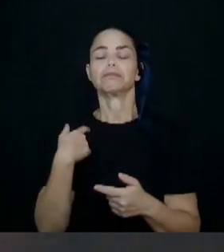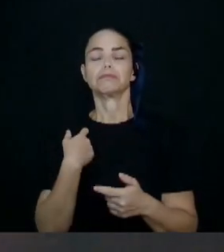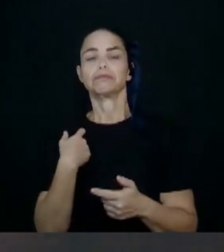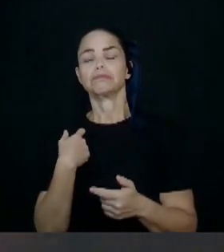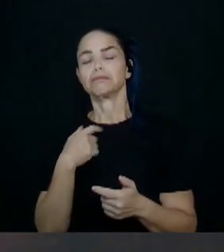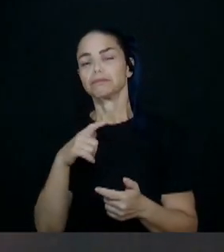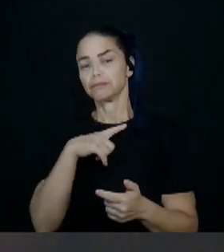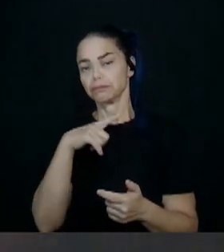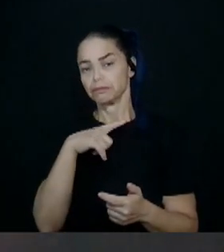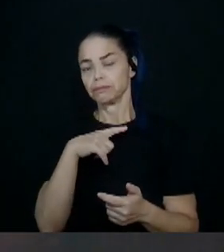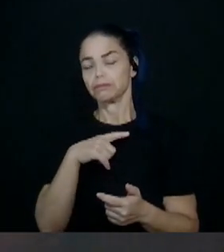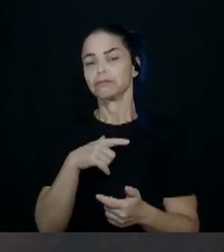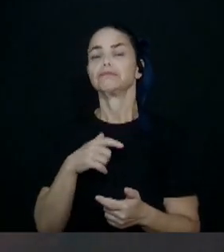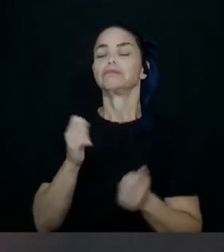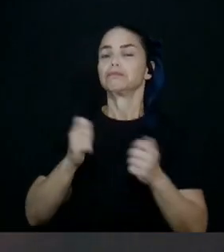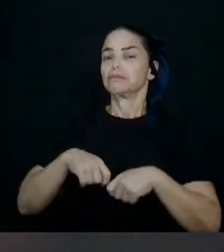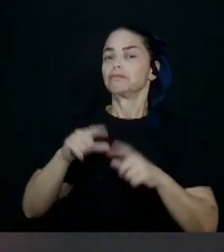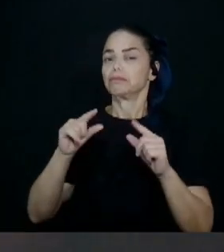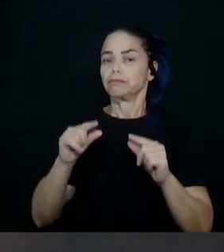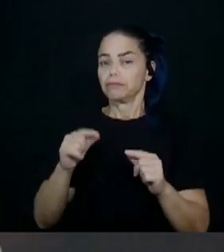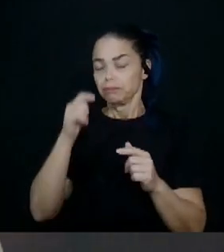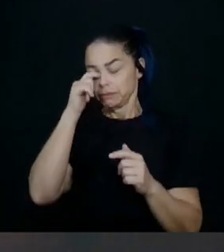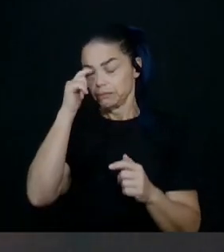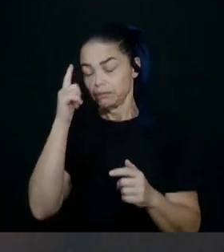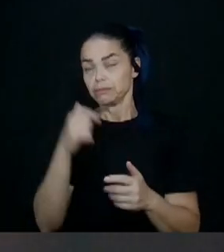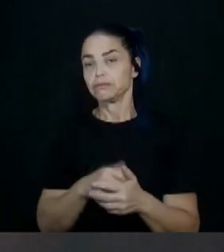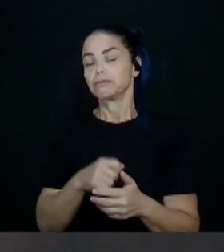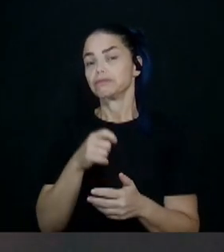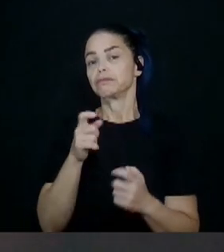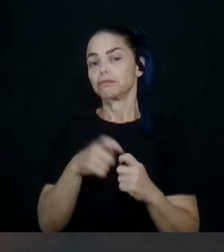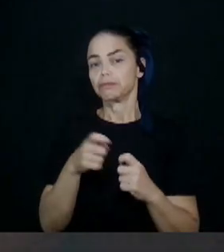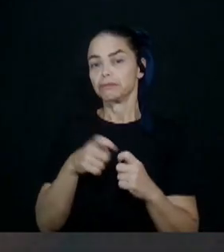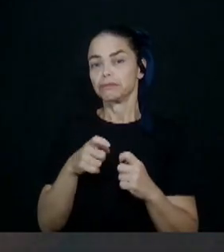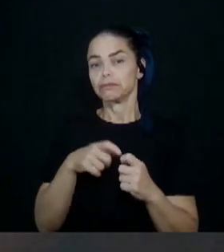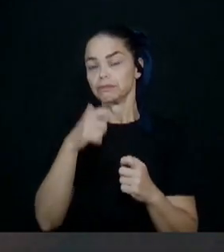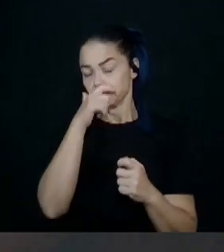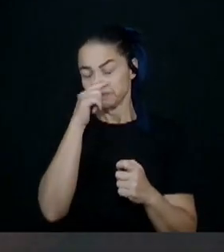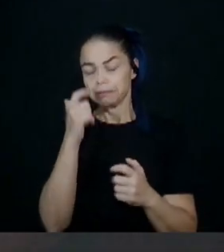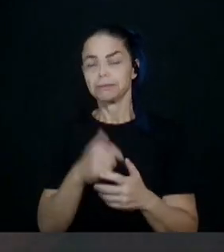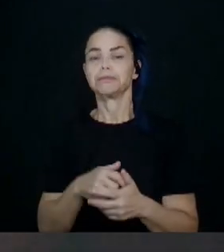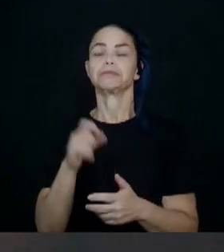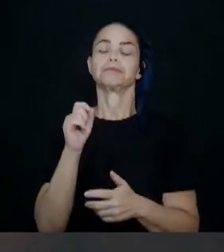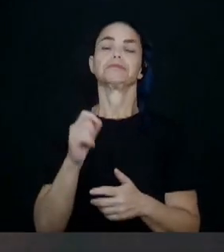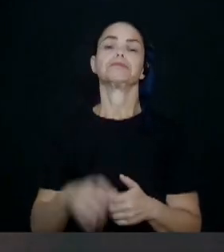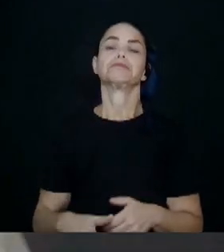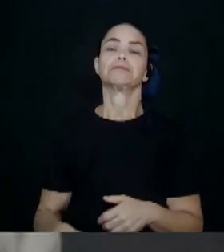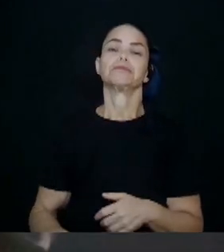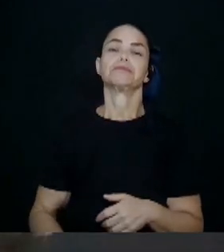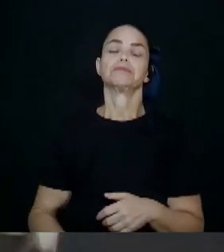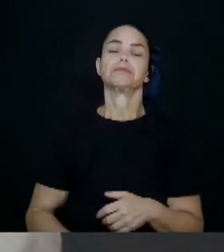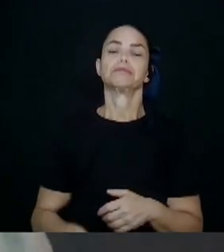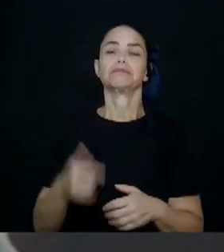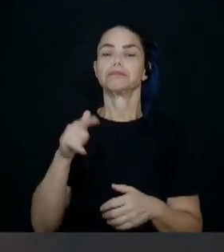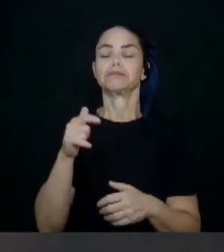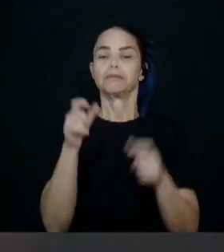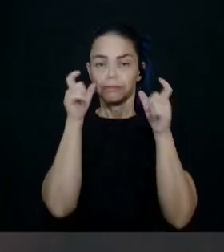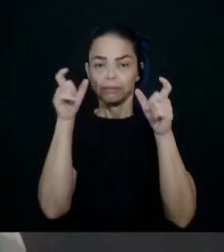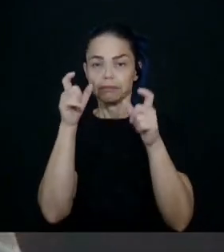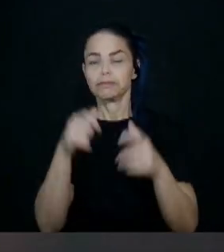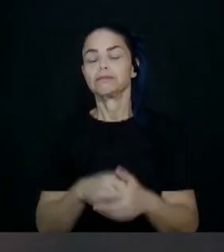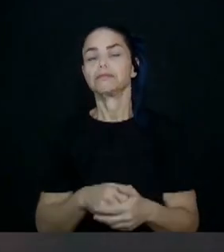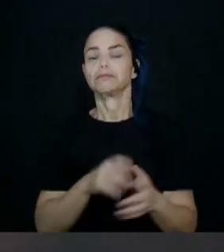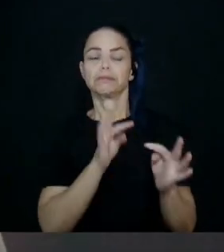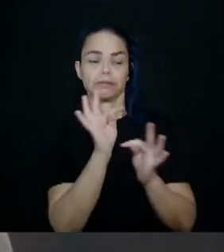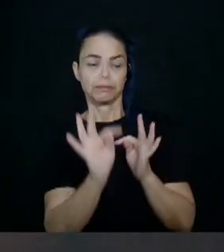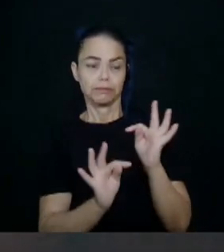também podemos reduzir, assim como o médico reduz, tal, no sentido de quê? Porque, olha, você precisa de mais uma atenção, você precisa fazer um tratamento, não sei o